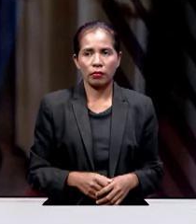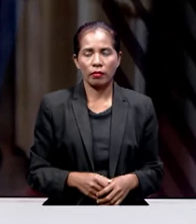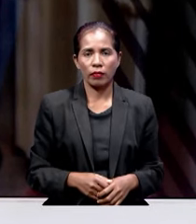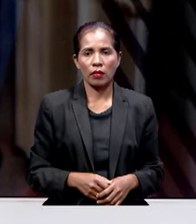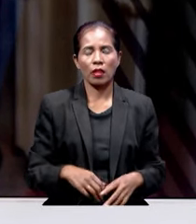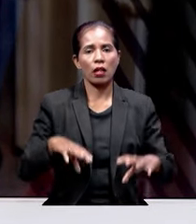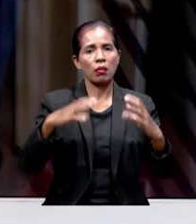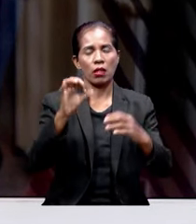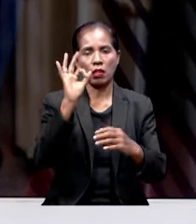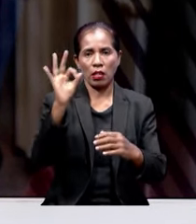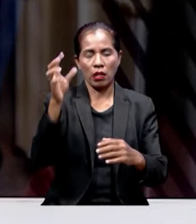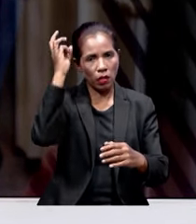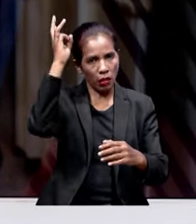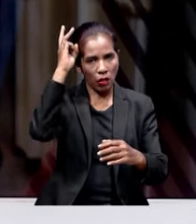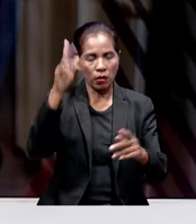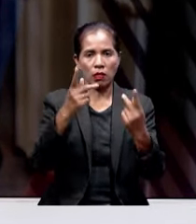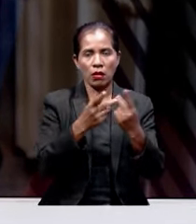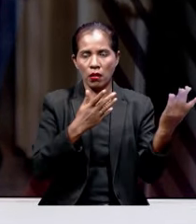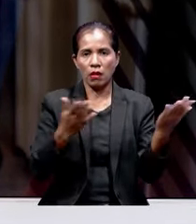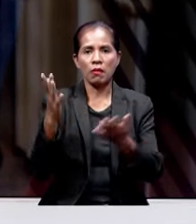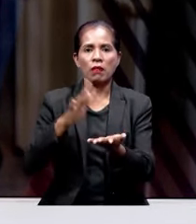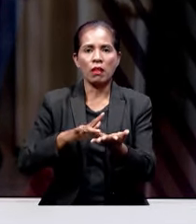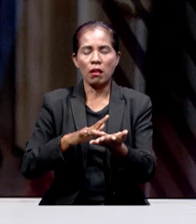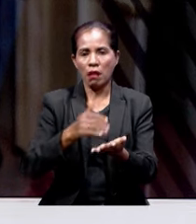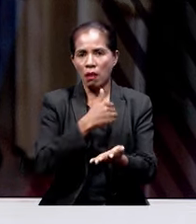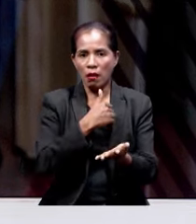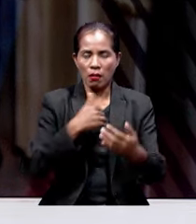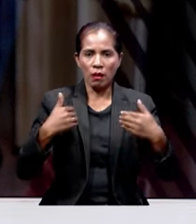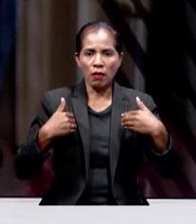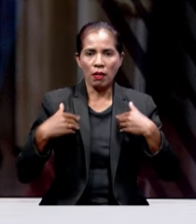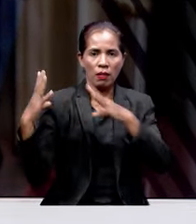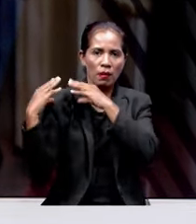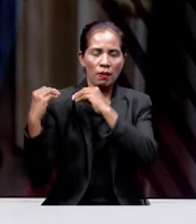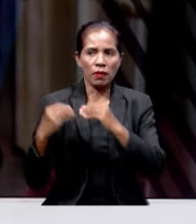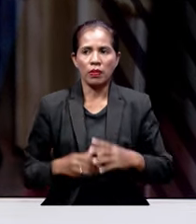Comissão EFI dúvida a empresa importadora em Moruk, na B, se dá a experiência.